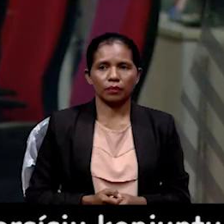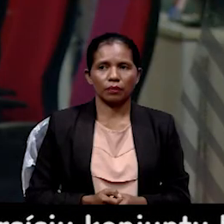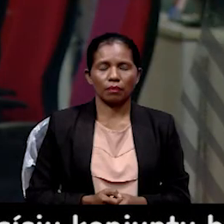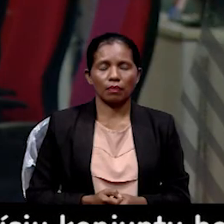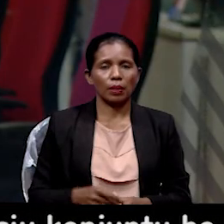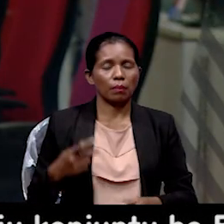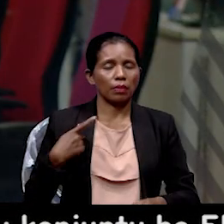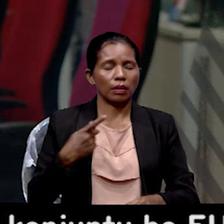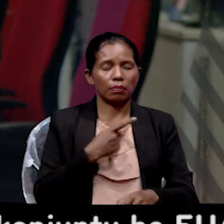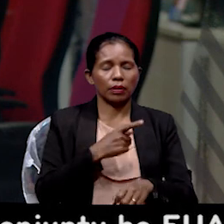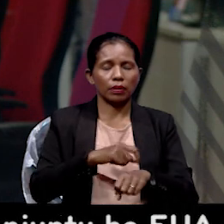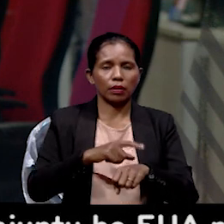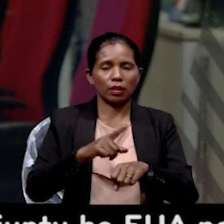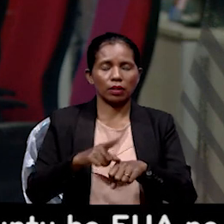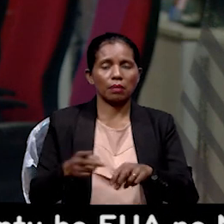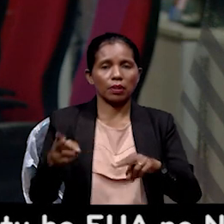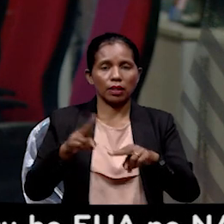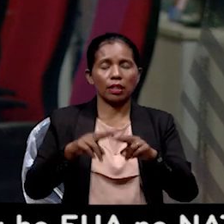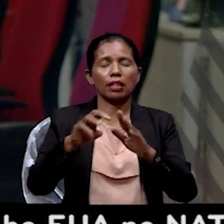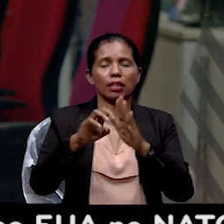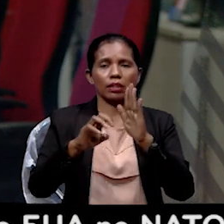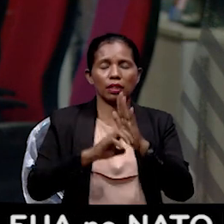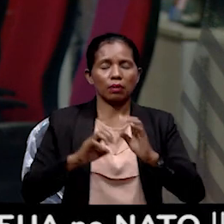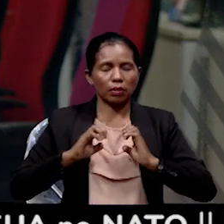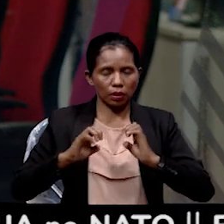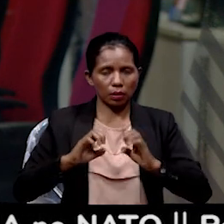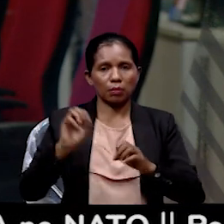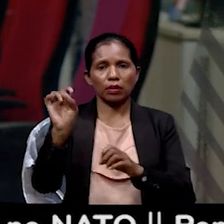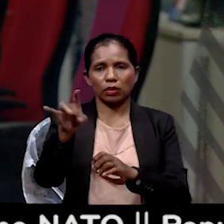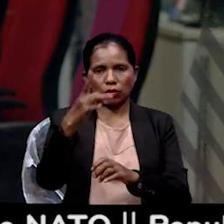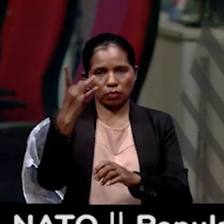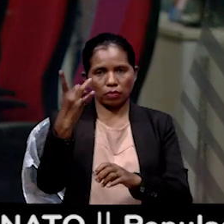Parlamento Nacional estende estado de emergência, Badala, Sanulu, Resengualu.